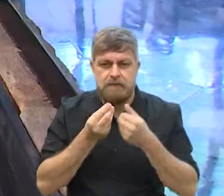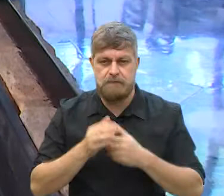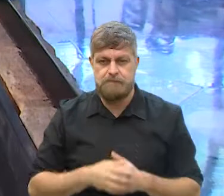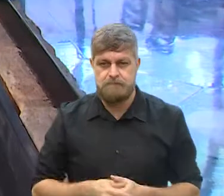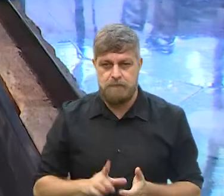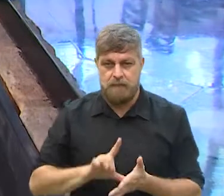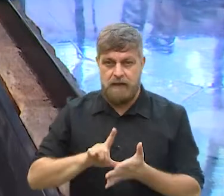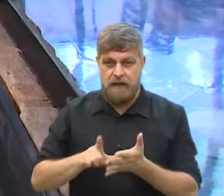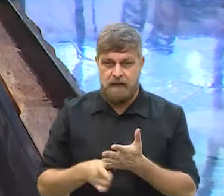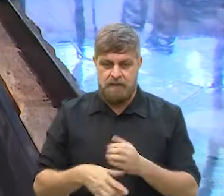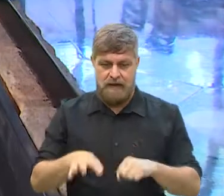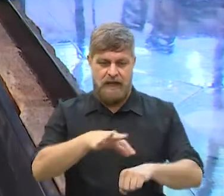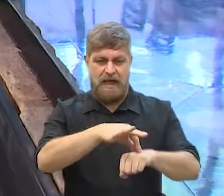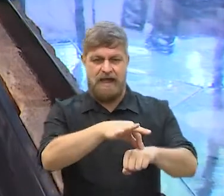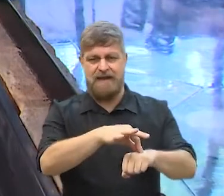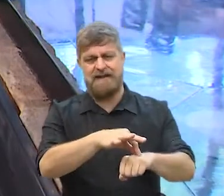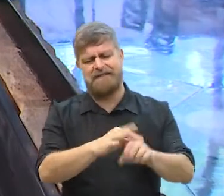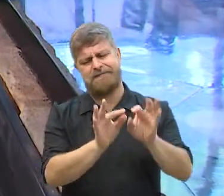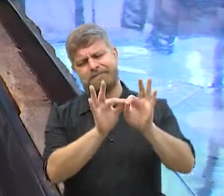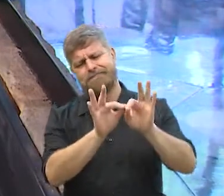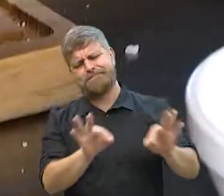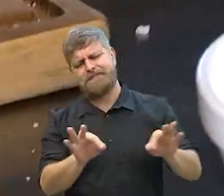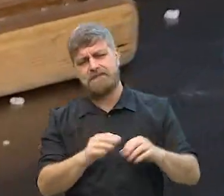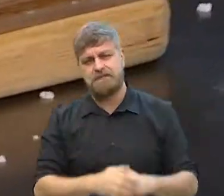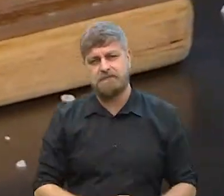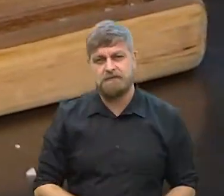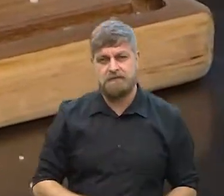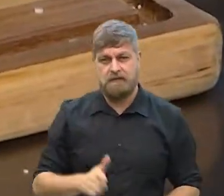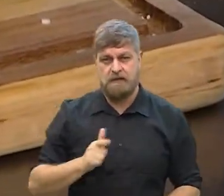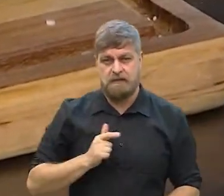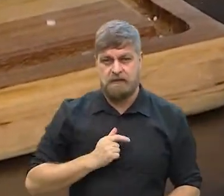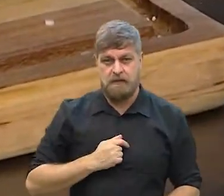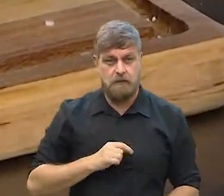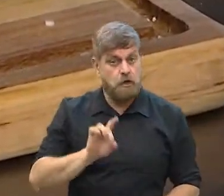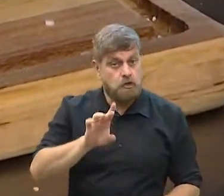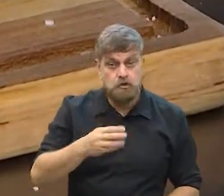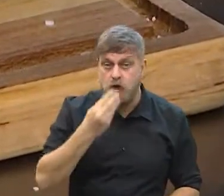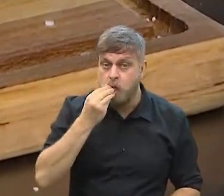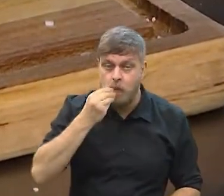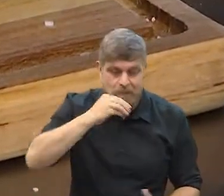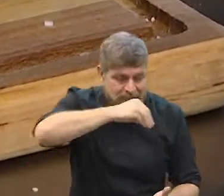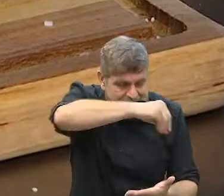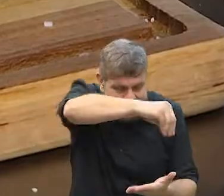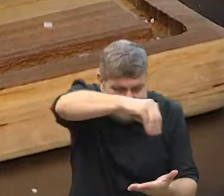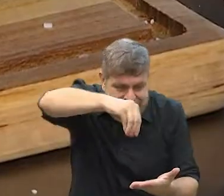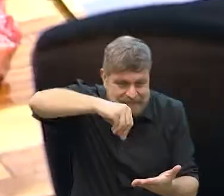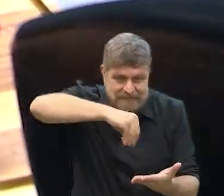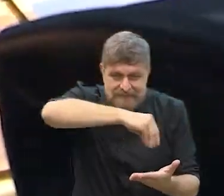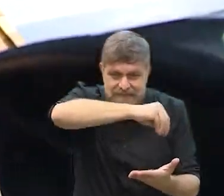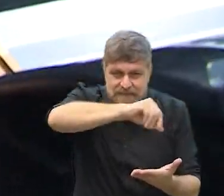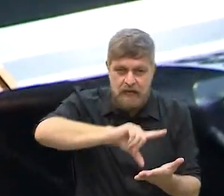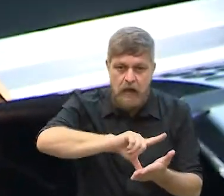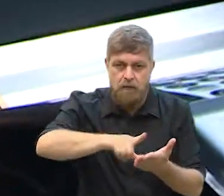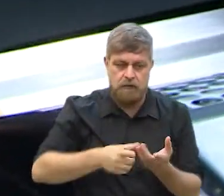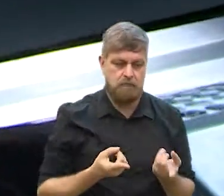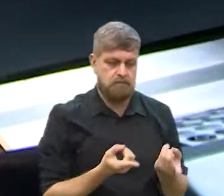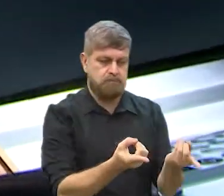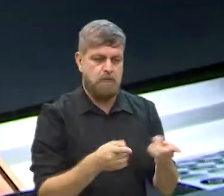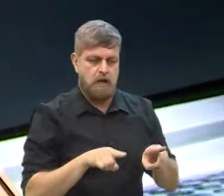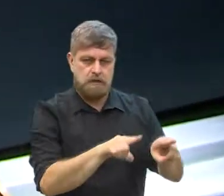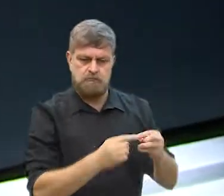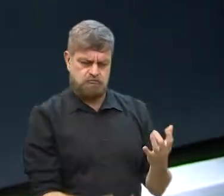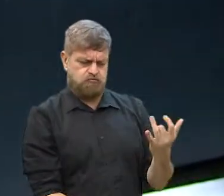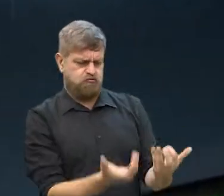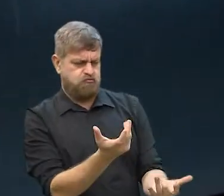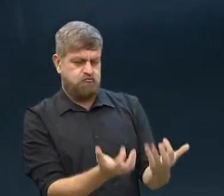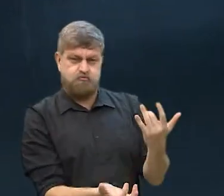E a carne é muito mais simples ainda. Tempere somente com sal grosso e leve direto para a churrasqueira, em brasa